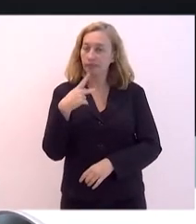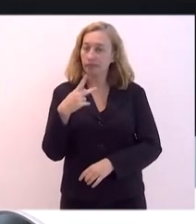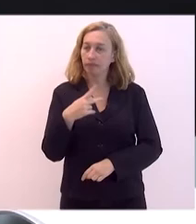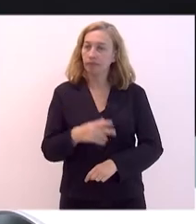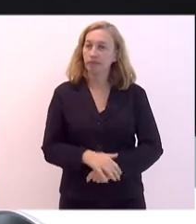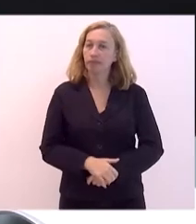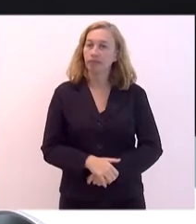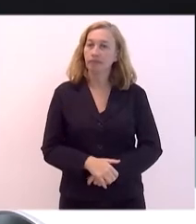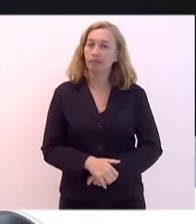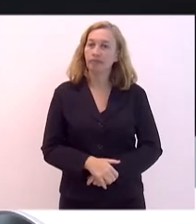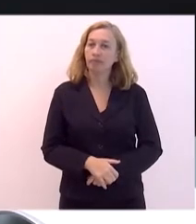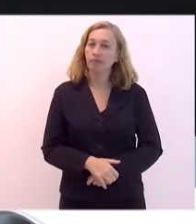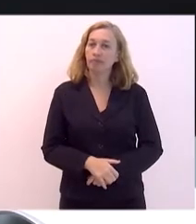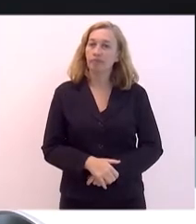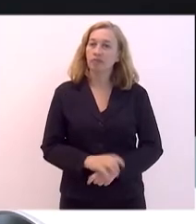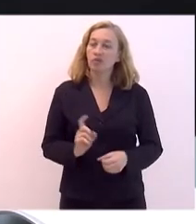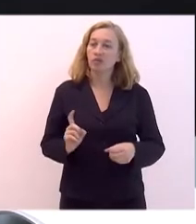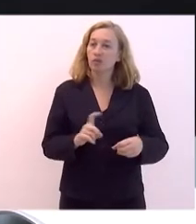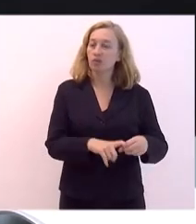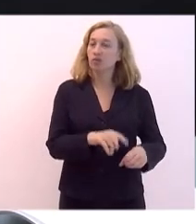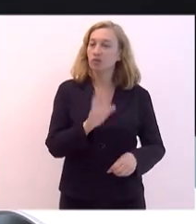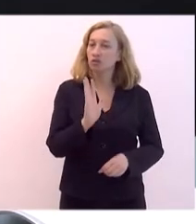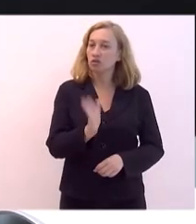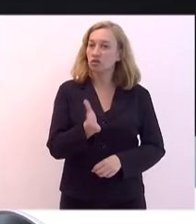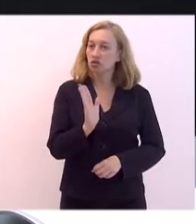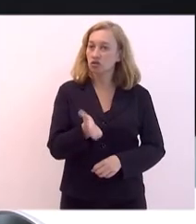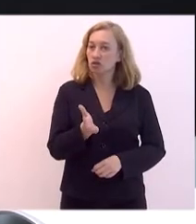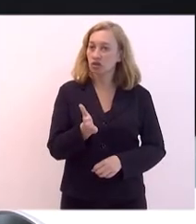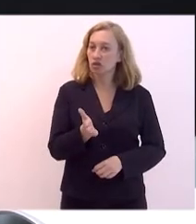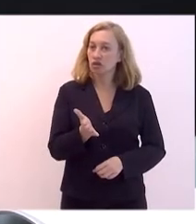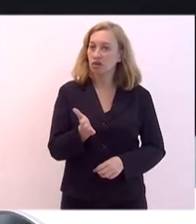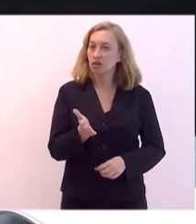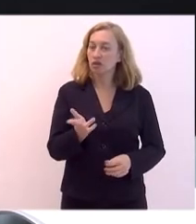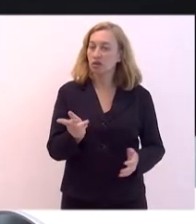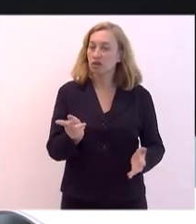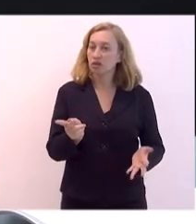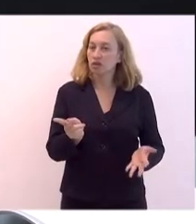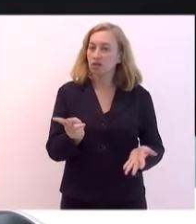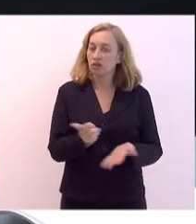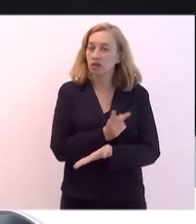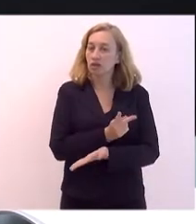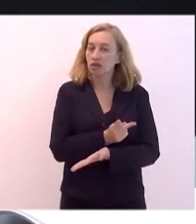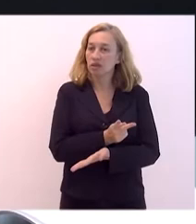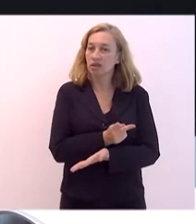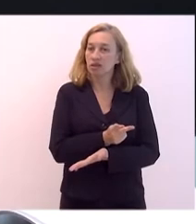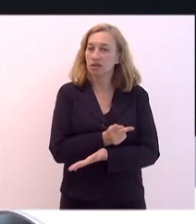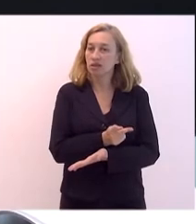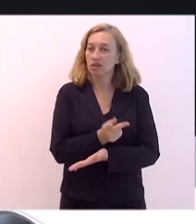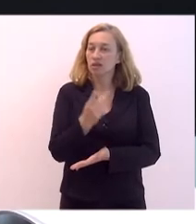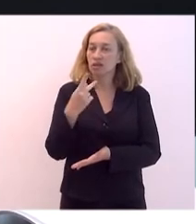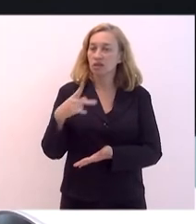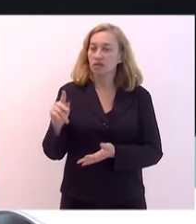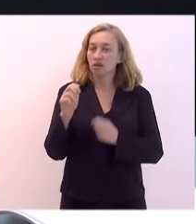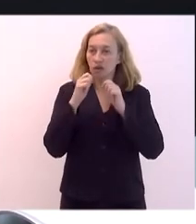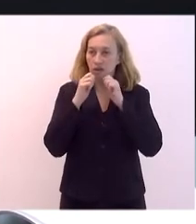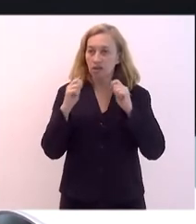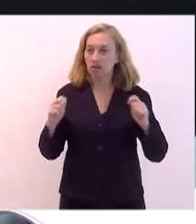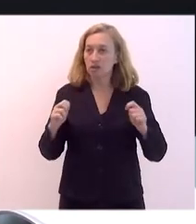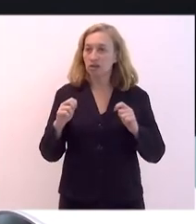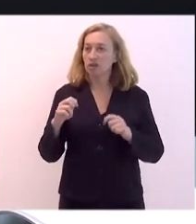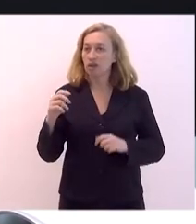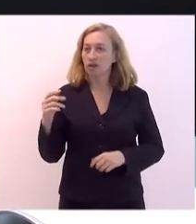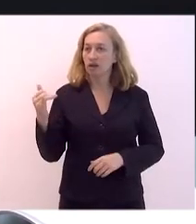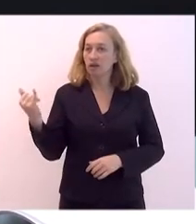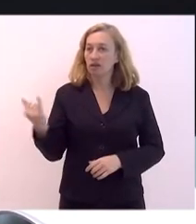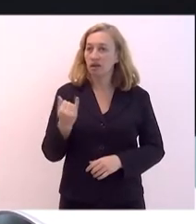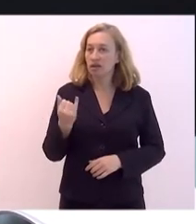hipótese que esse convênio já esteja internalizado. E a sua assessoria está dizendo que